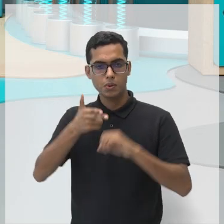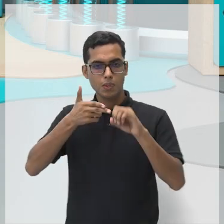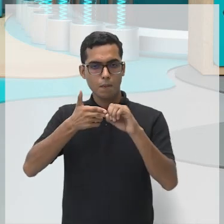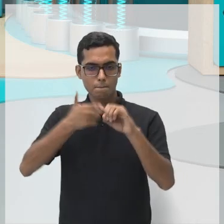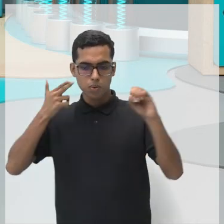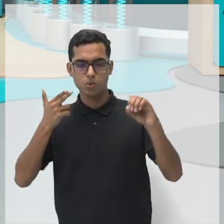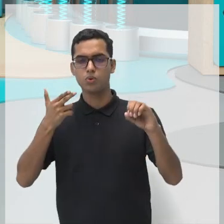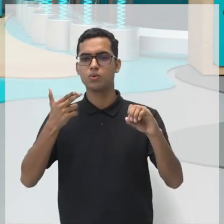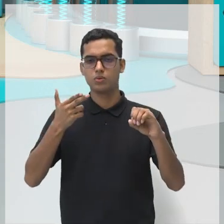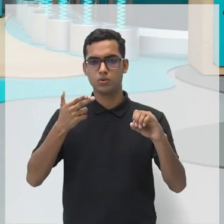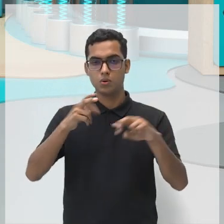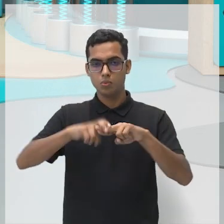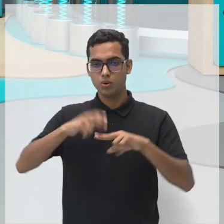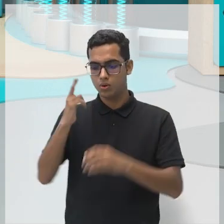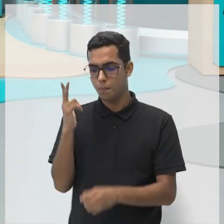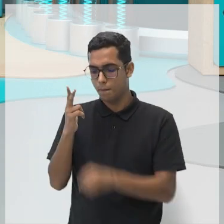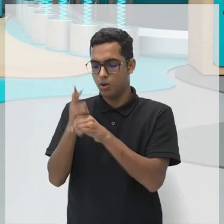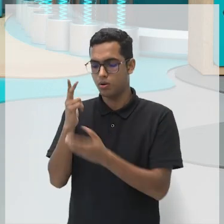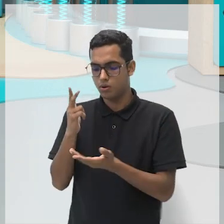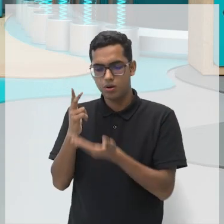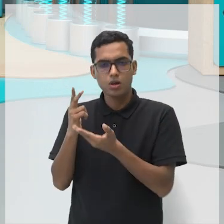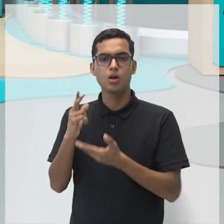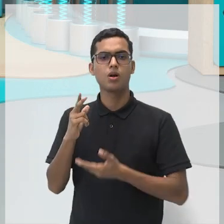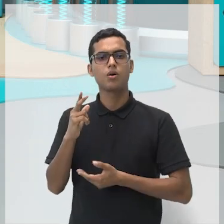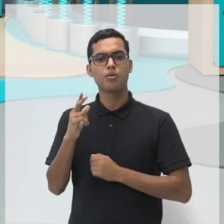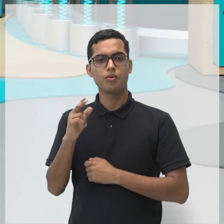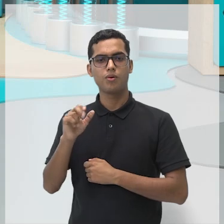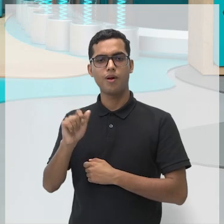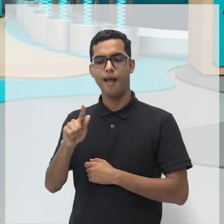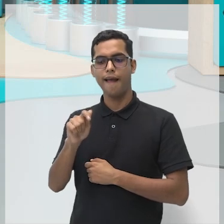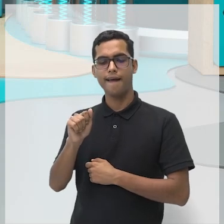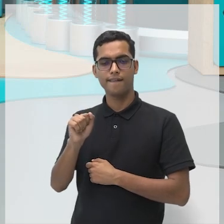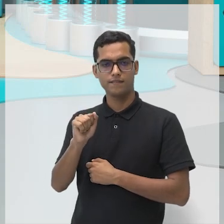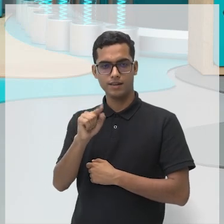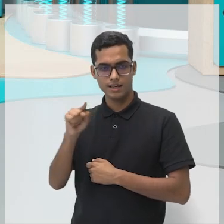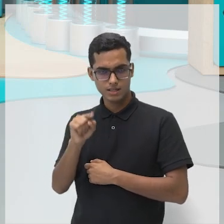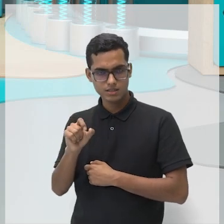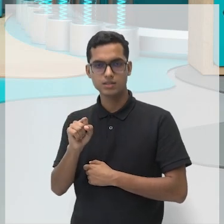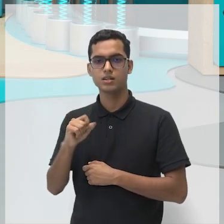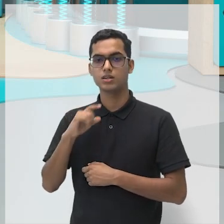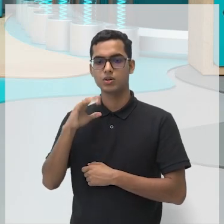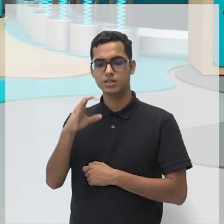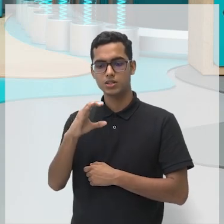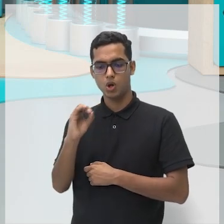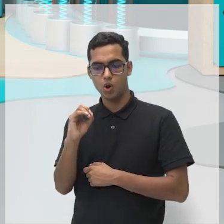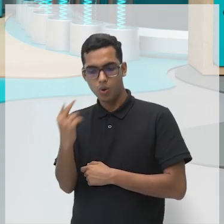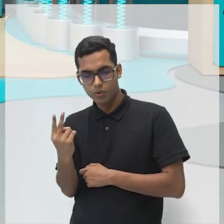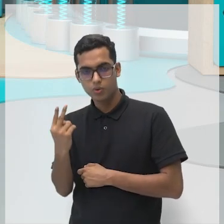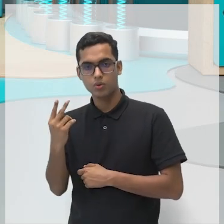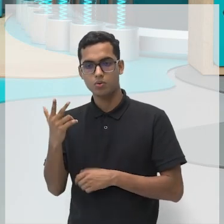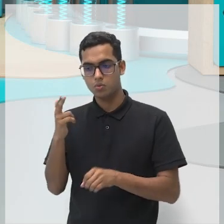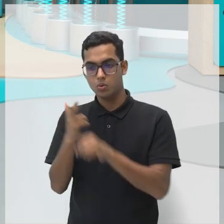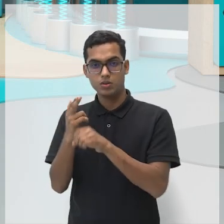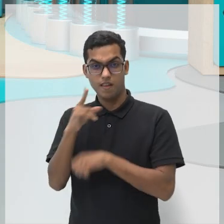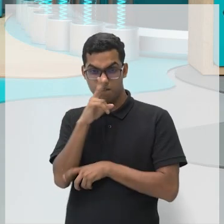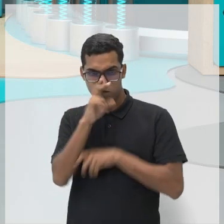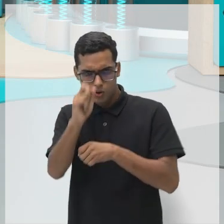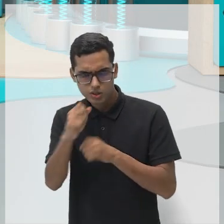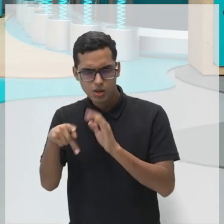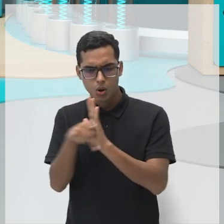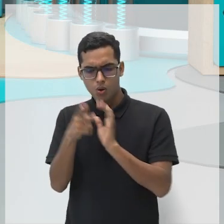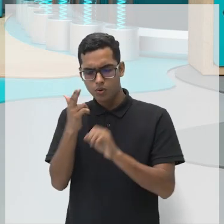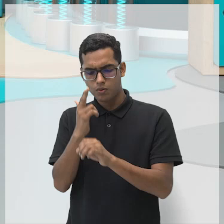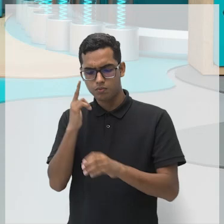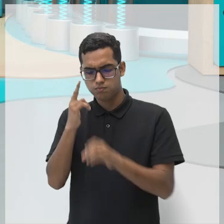pressão do gás carbônico, né, do CO2 que a gente usa ali para alimentar, para dar propulsão à bolinha,